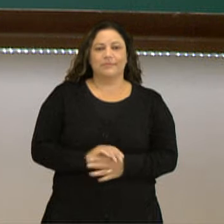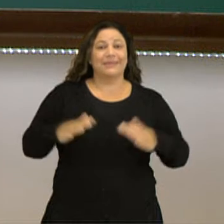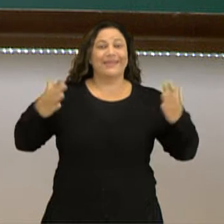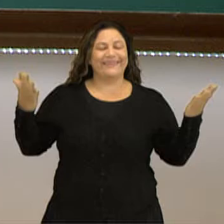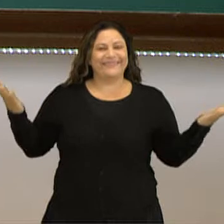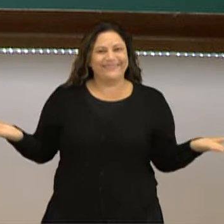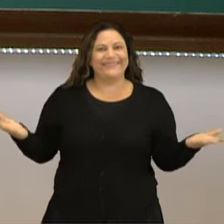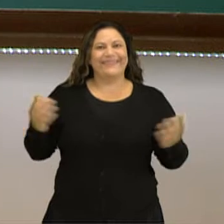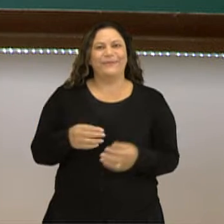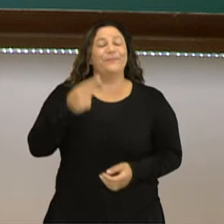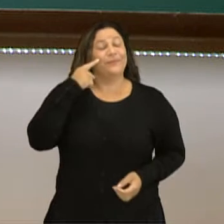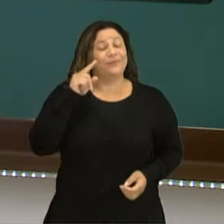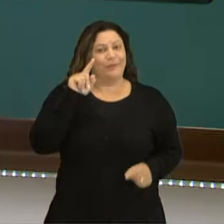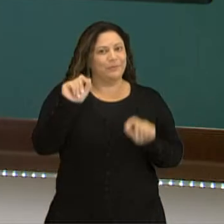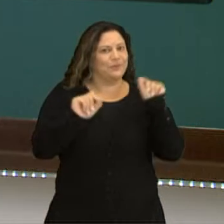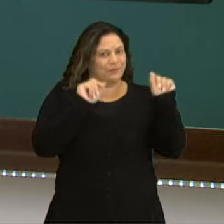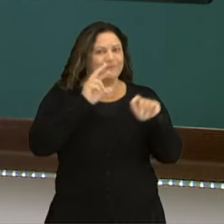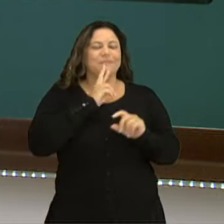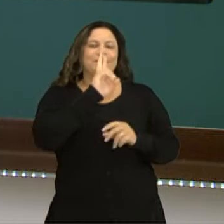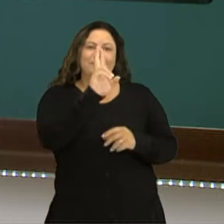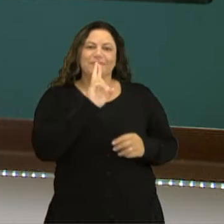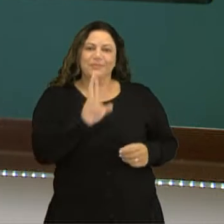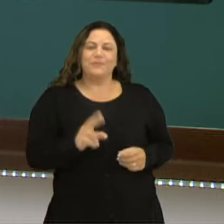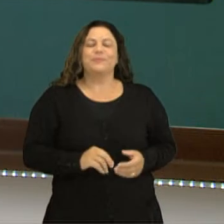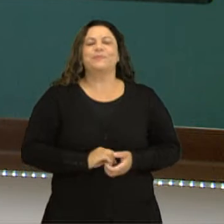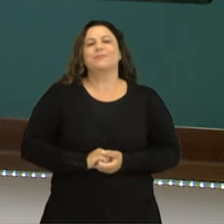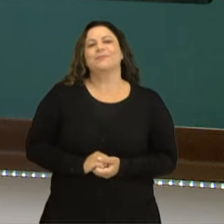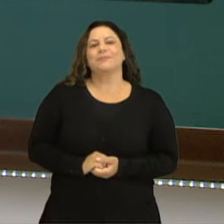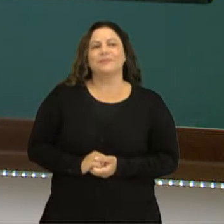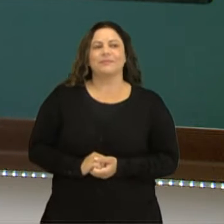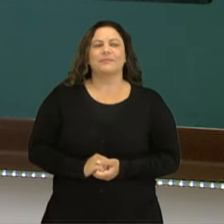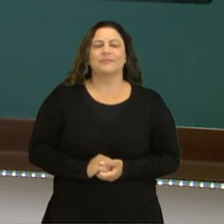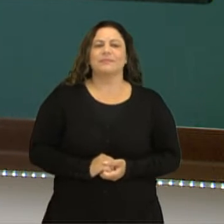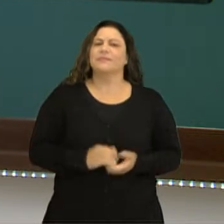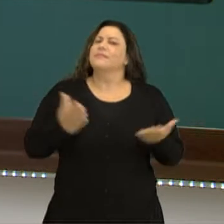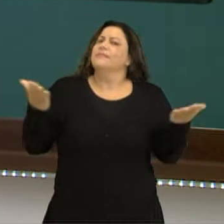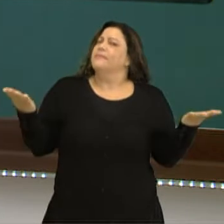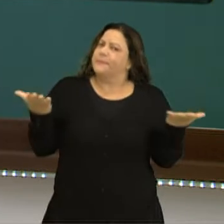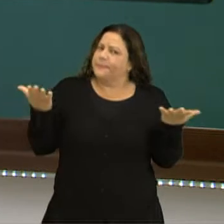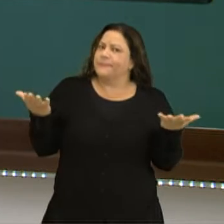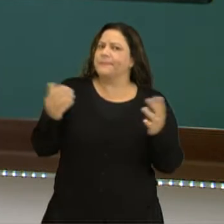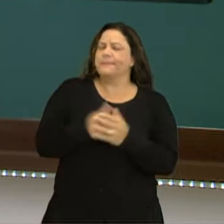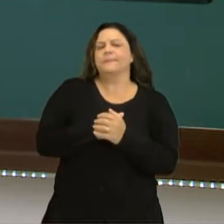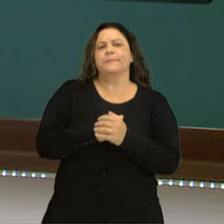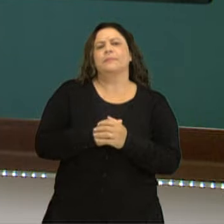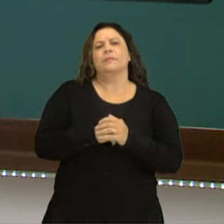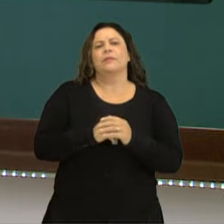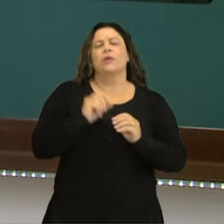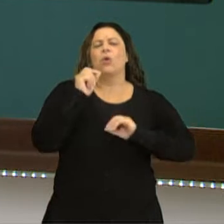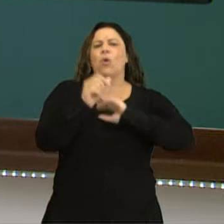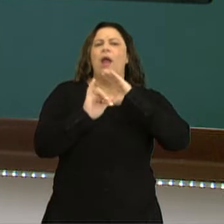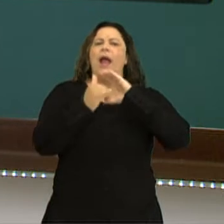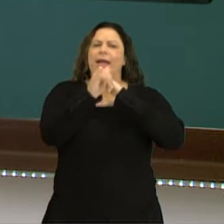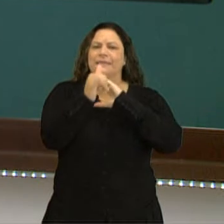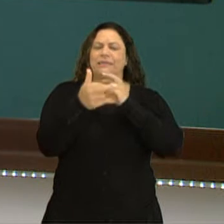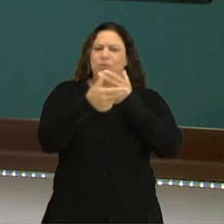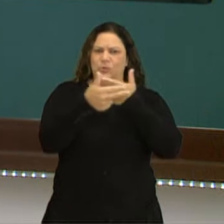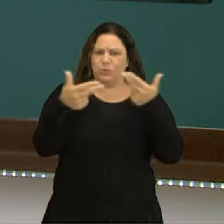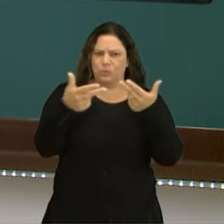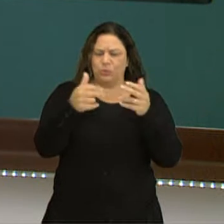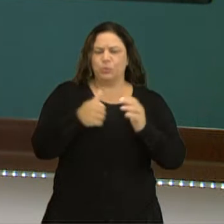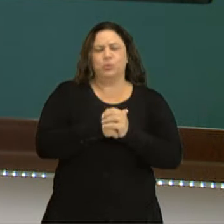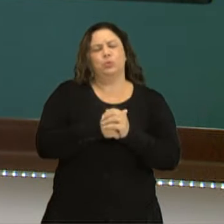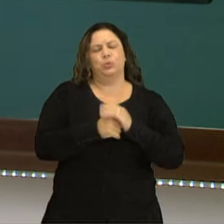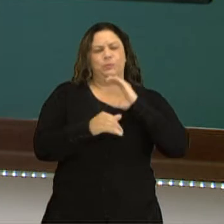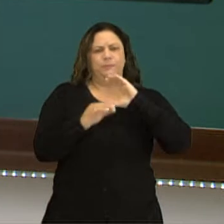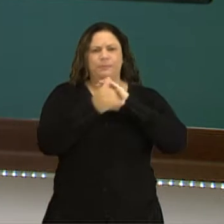Então, pessoal, vamos lá? Vamos resolver esse quiz? Pessoal, olha só. Energia térmica em movimento.